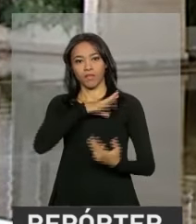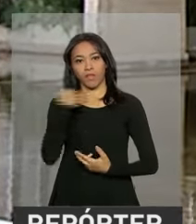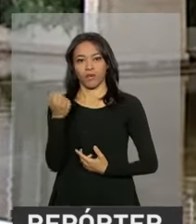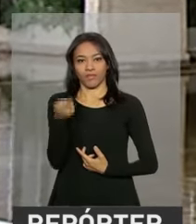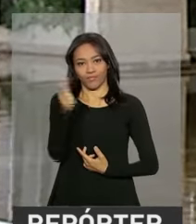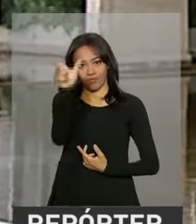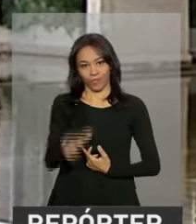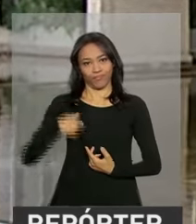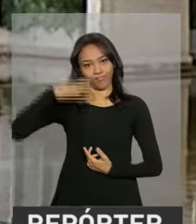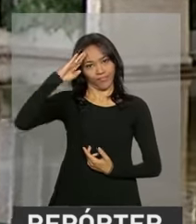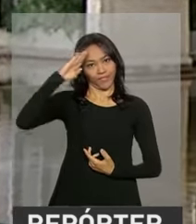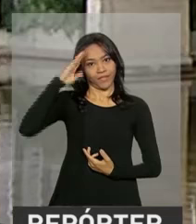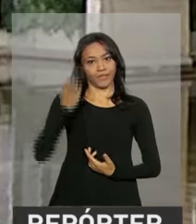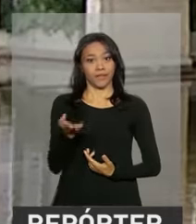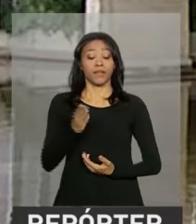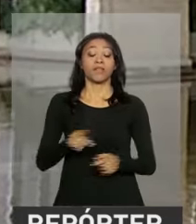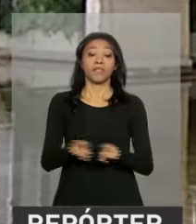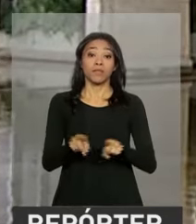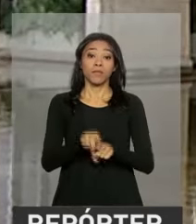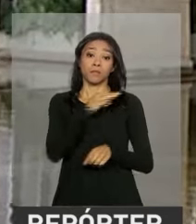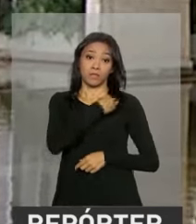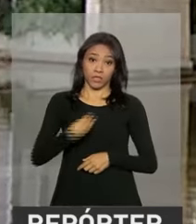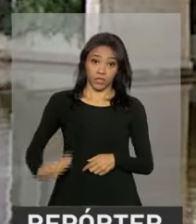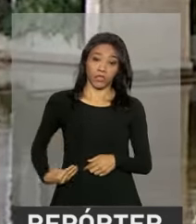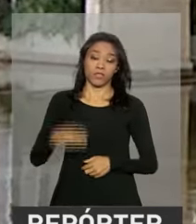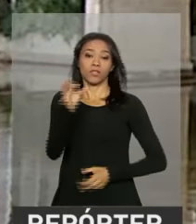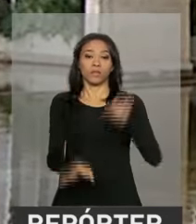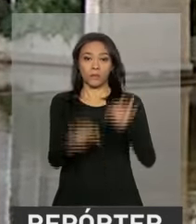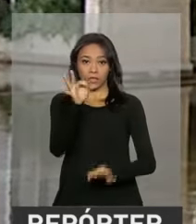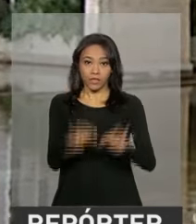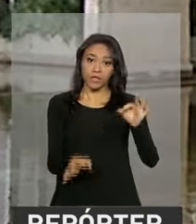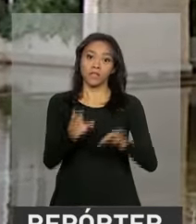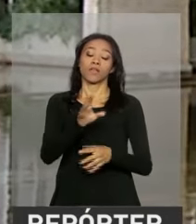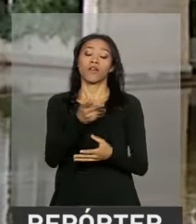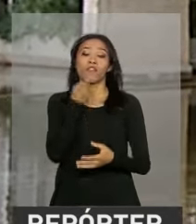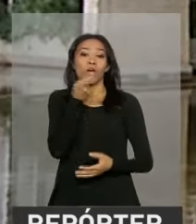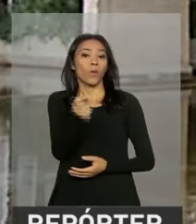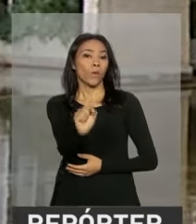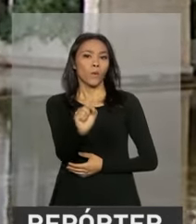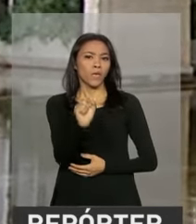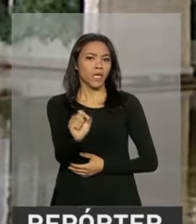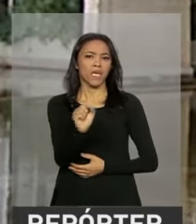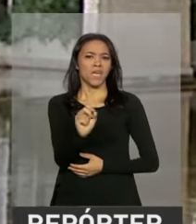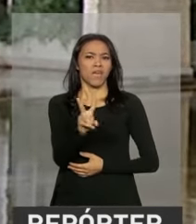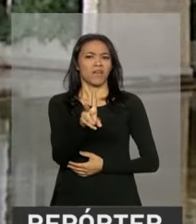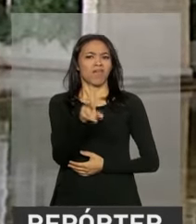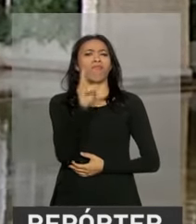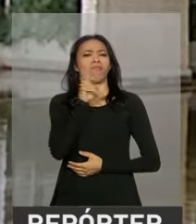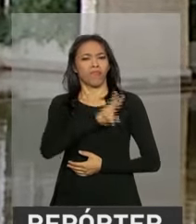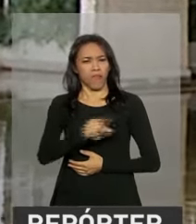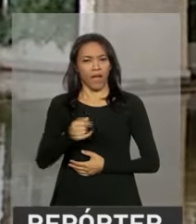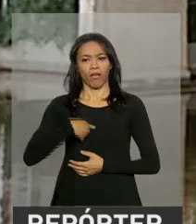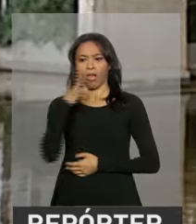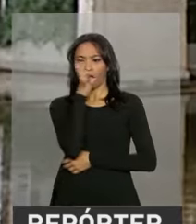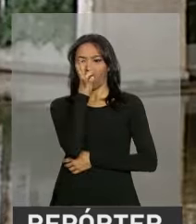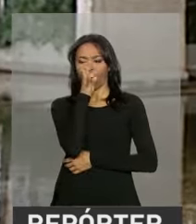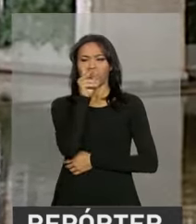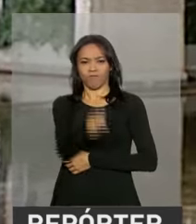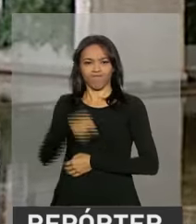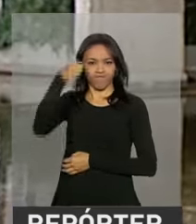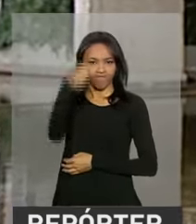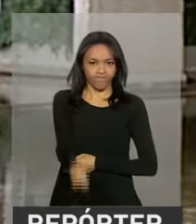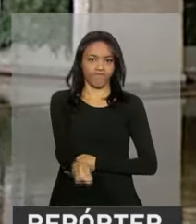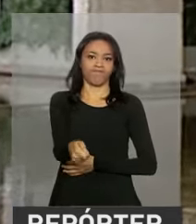no Rio de Janeiro, o ministro da Justiça e Cidadania, Alexandre de Moraes, disse que não haverá tolerância com a criminalidade.